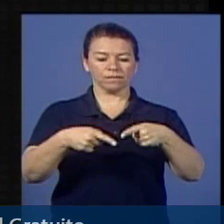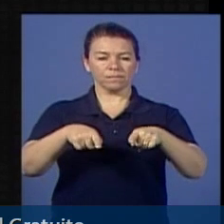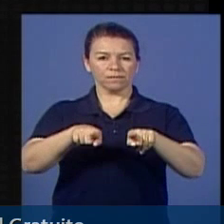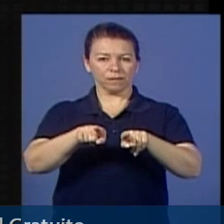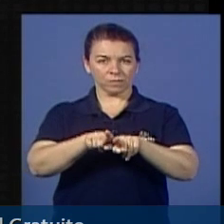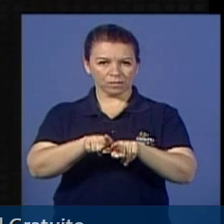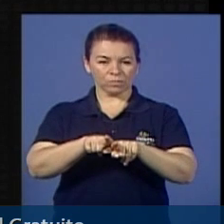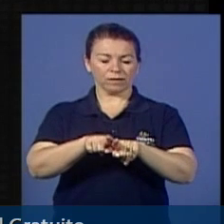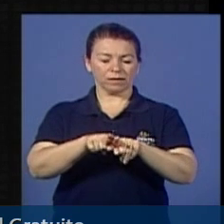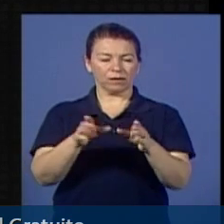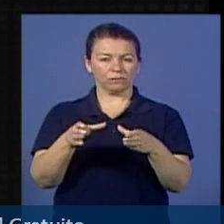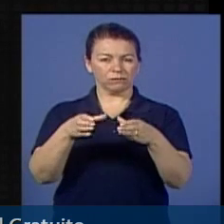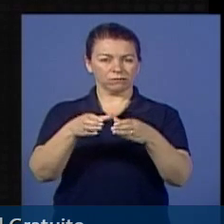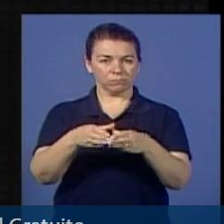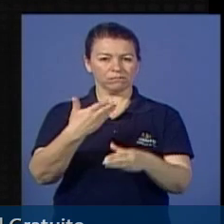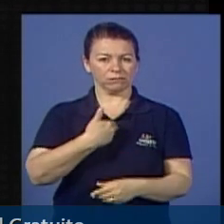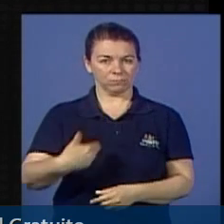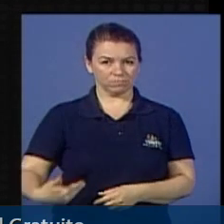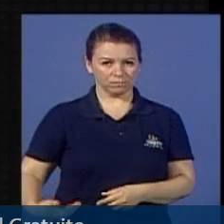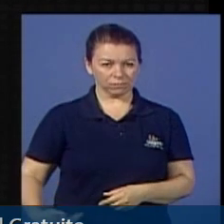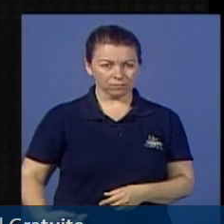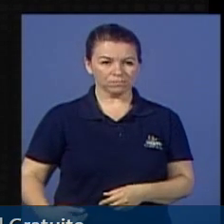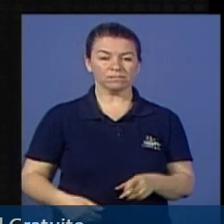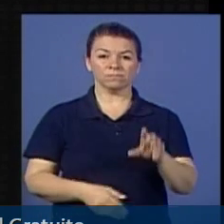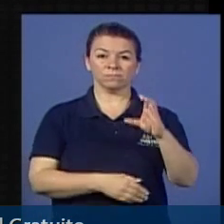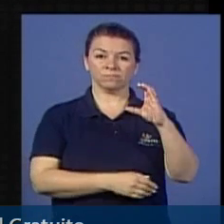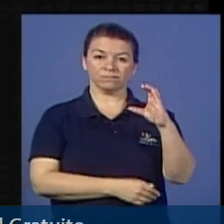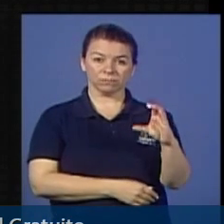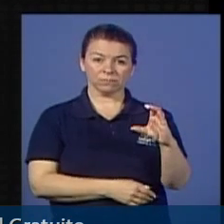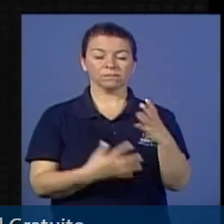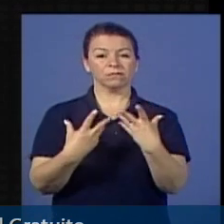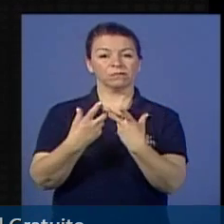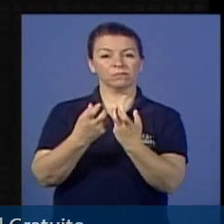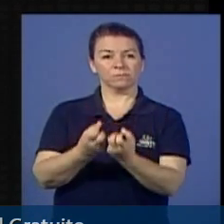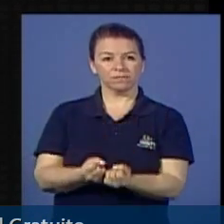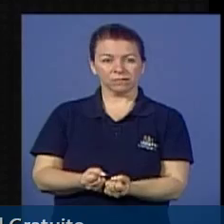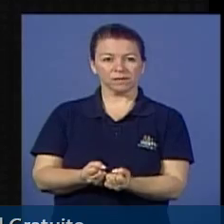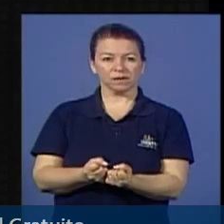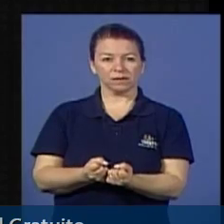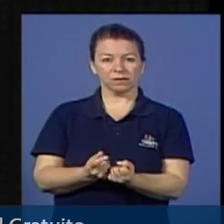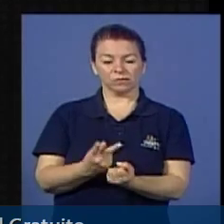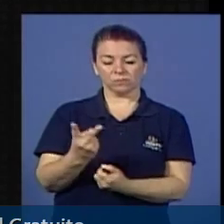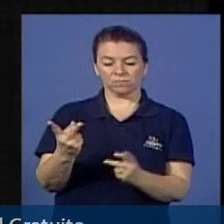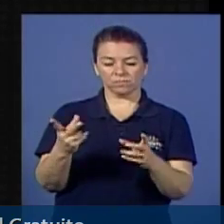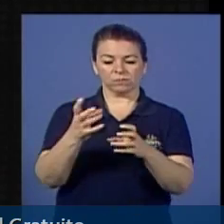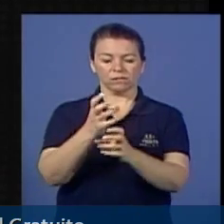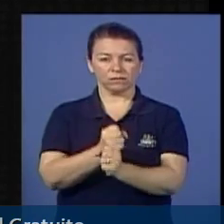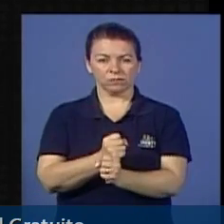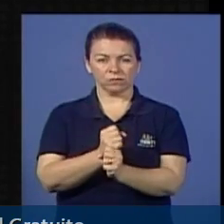estaduais, C, adoção do bipartidarismo regulado.